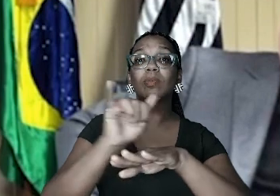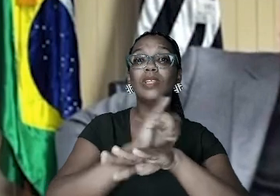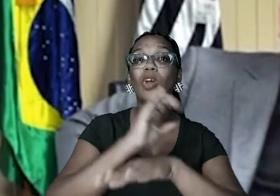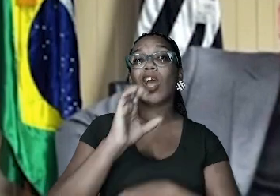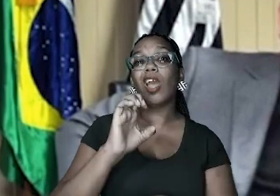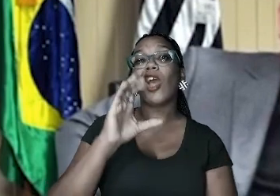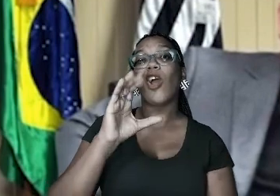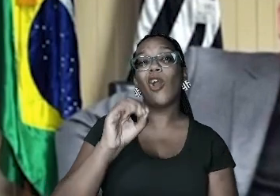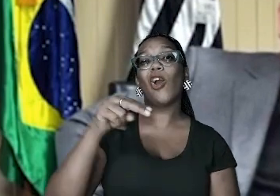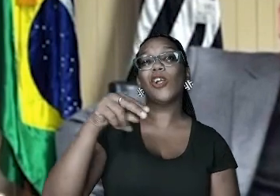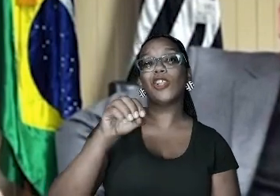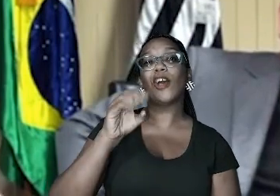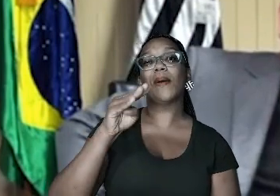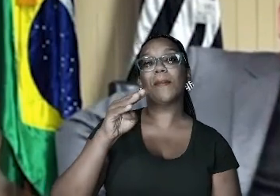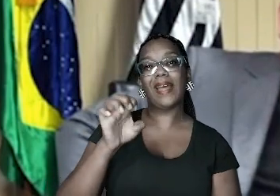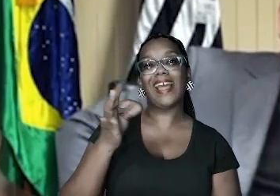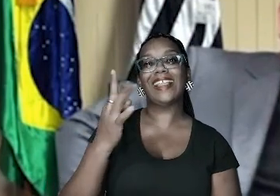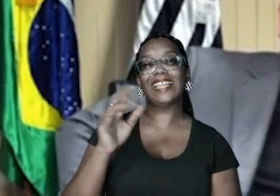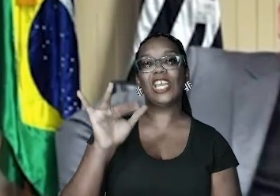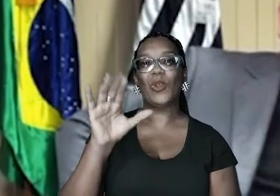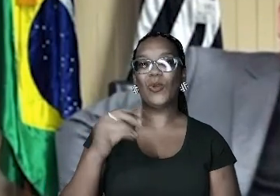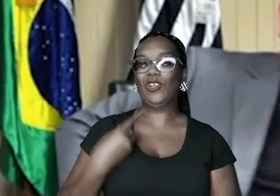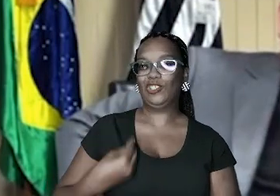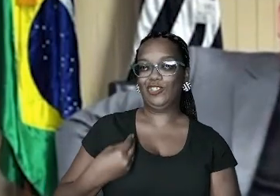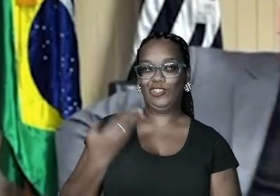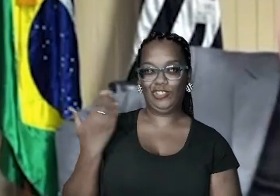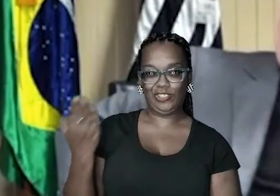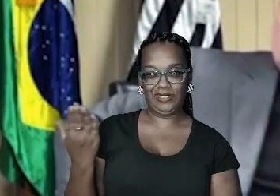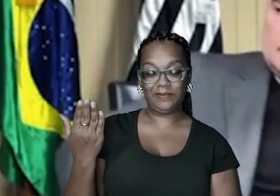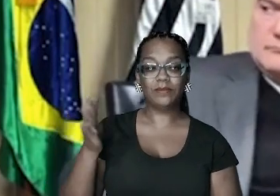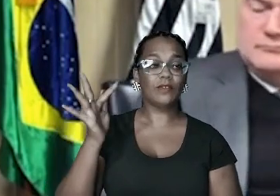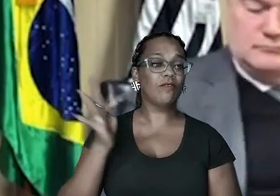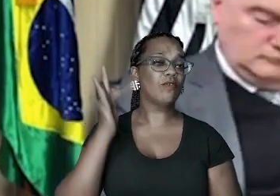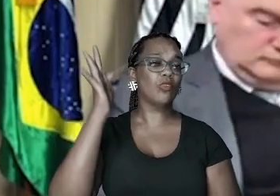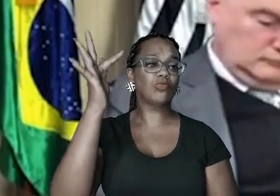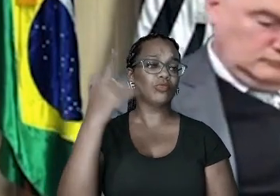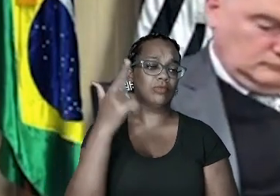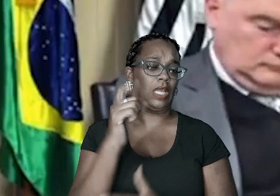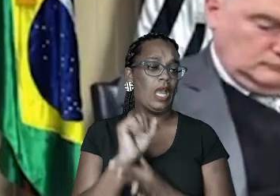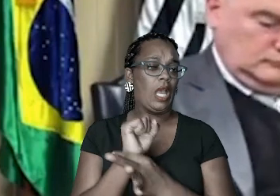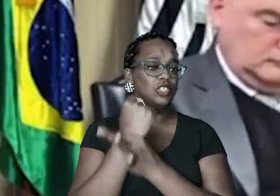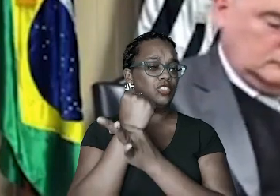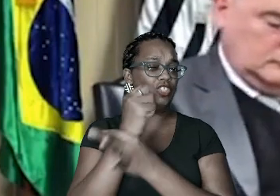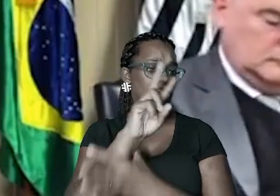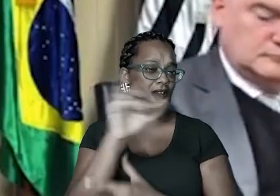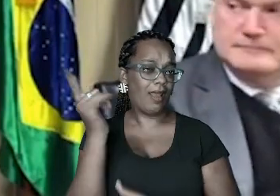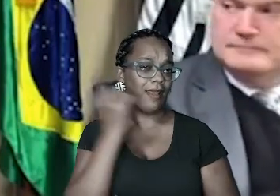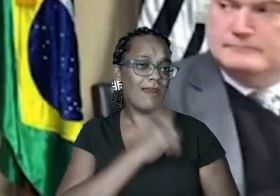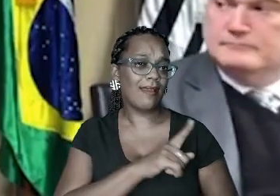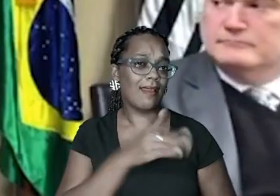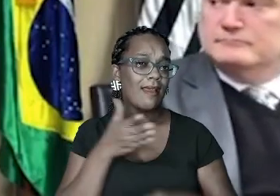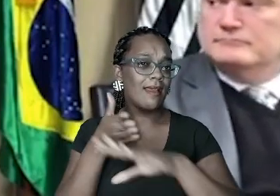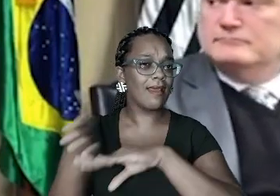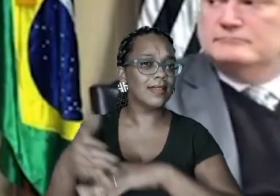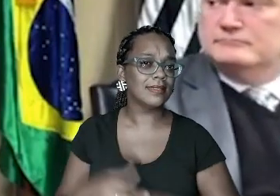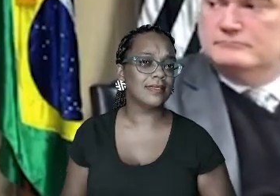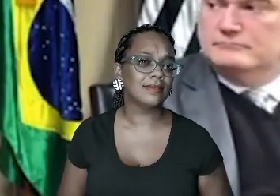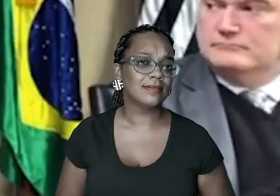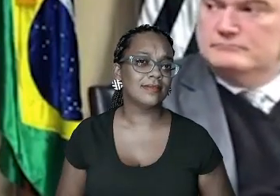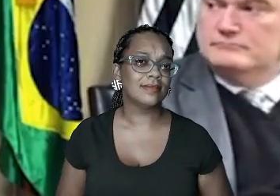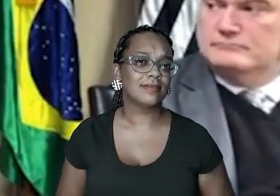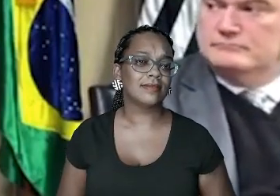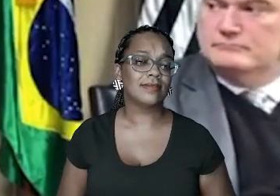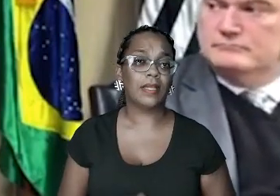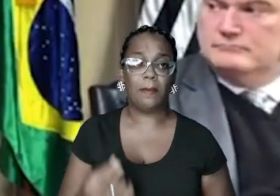um outro elemento trazer um instrumental econométrico de que ela dispunha no mercado futuro não existe